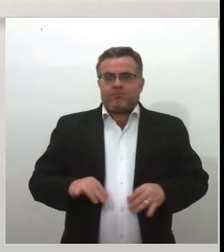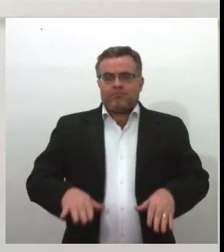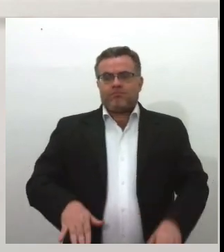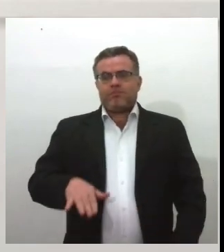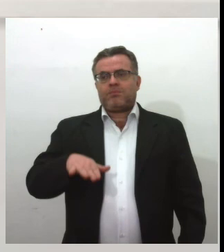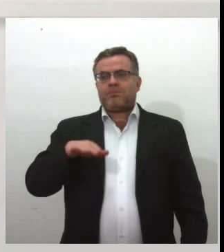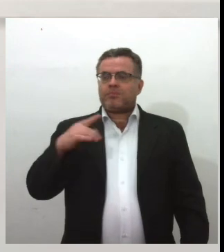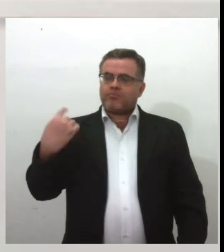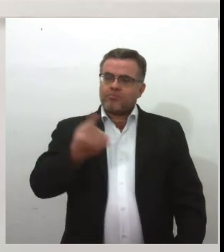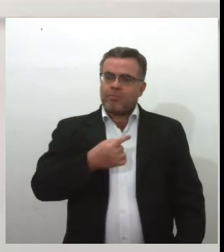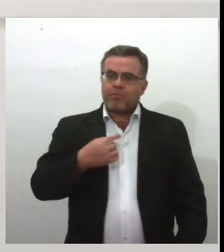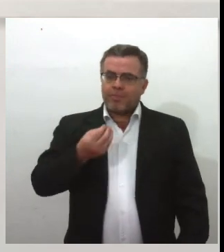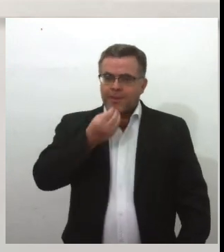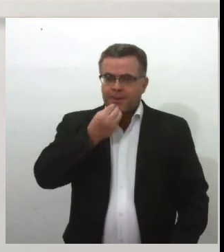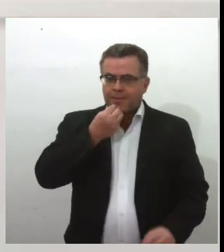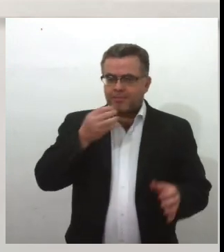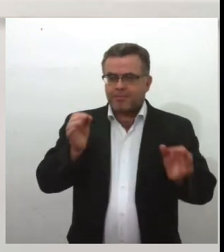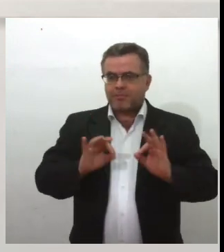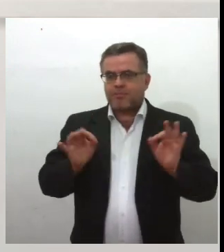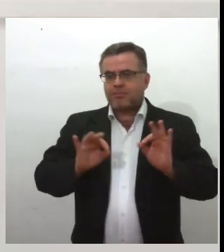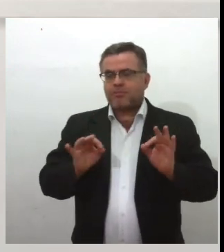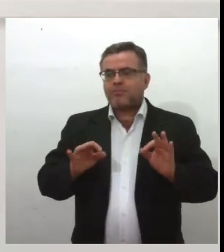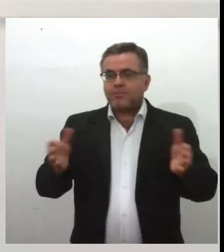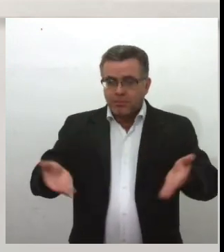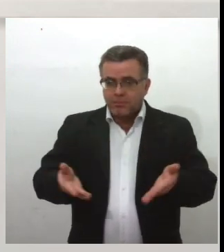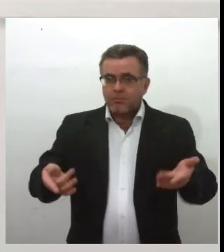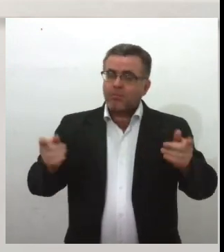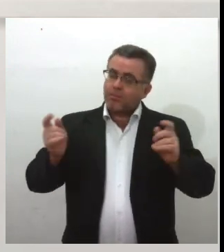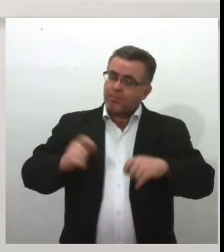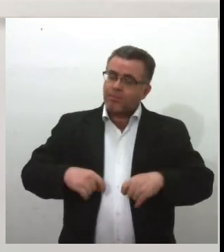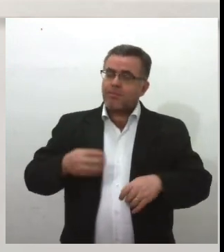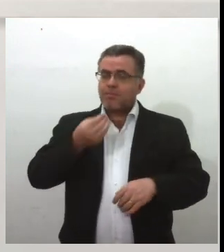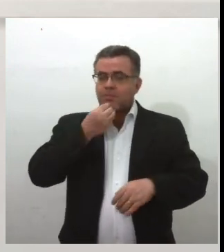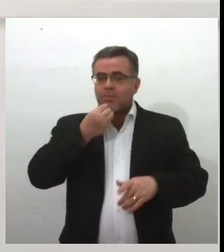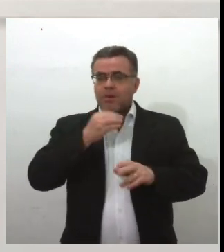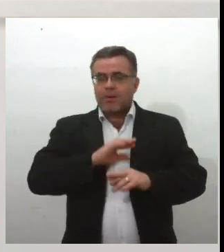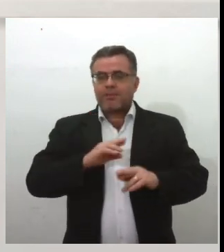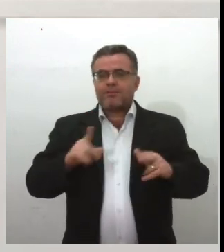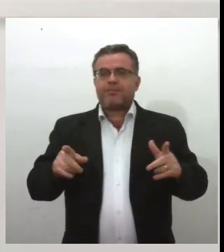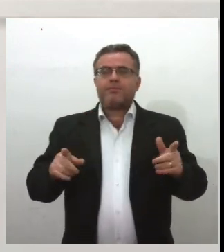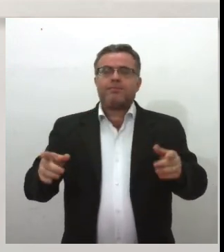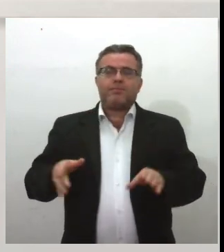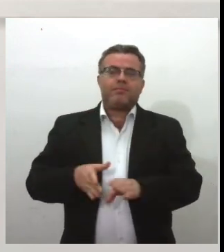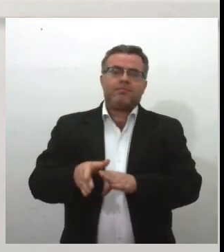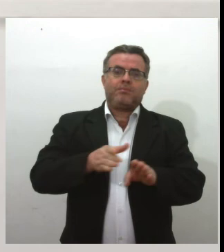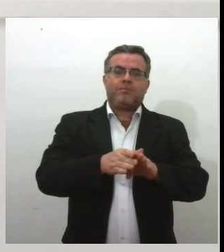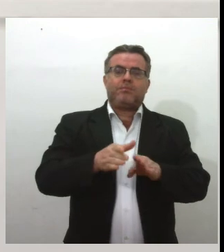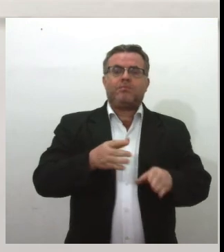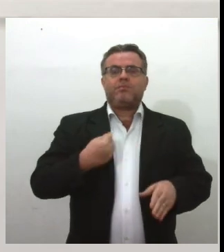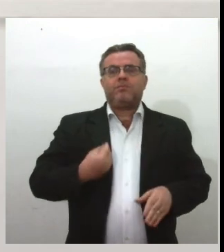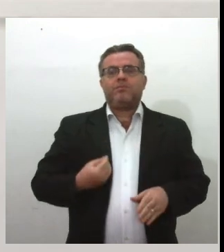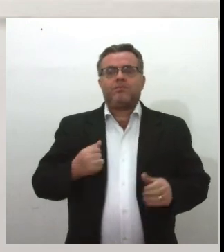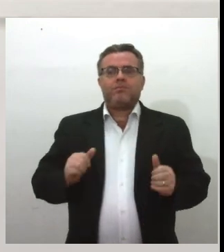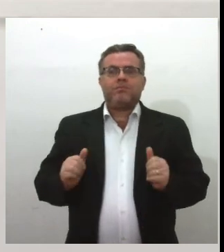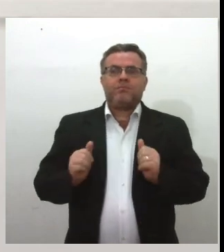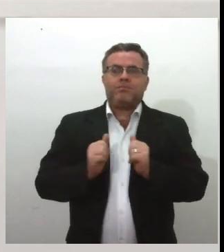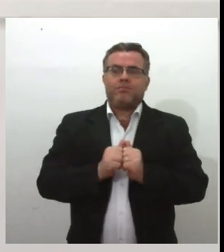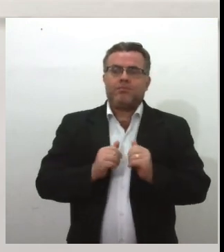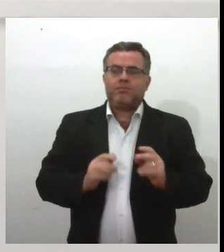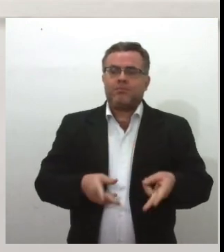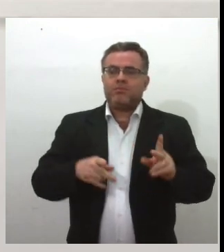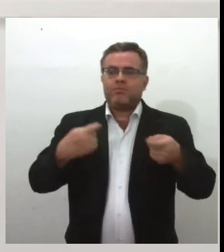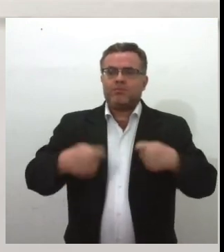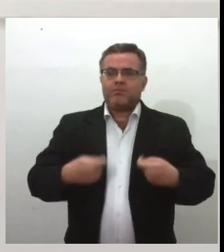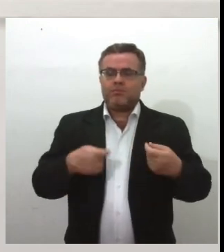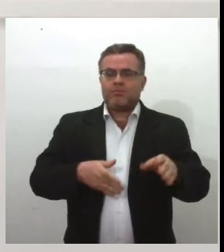que não teve tanta possibilidade de informação e que estão ao nosso convívio, né, próximo da gente, que a gente ama